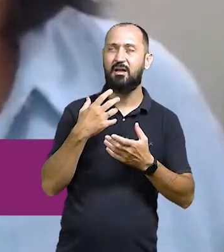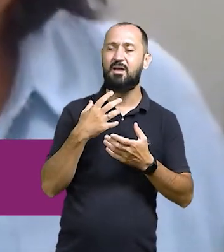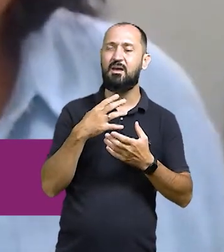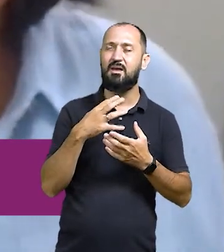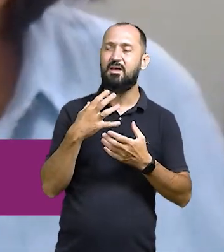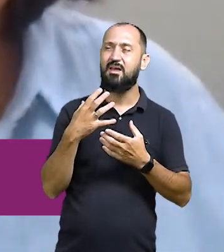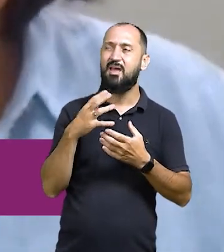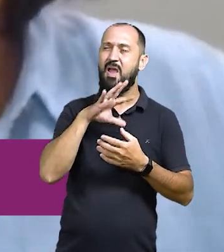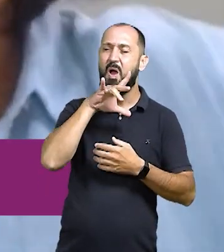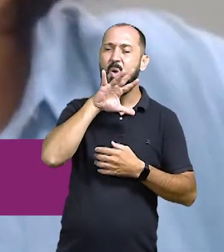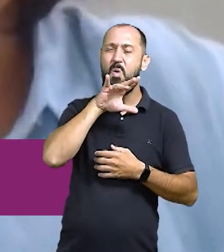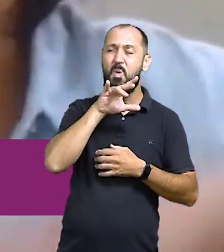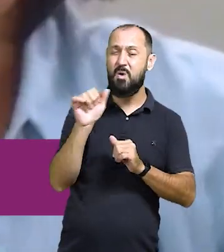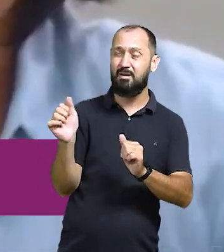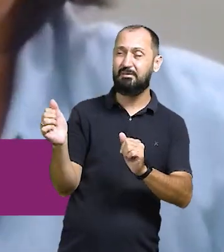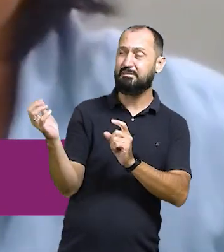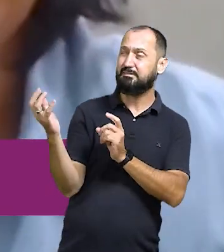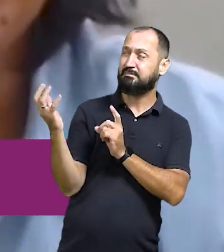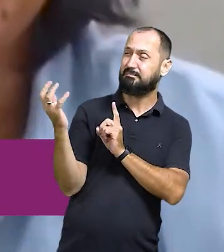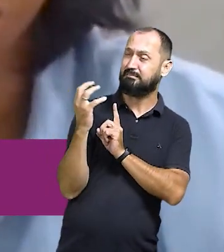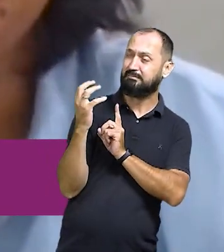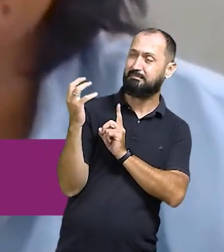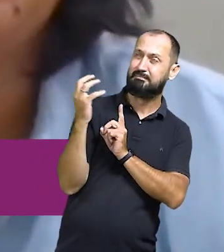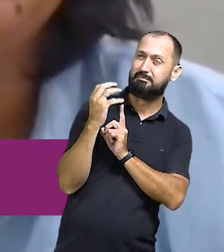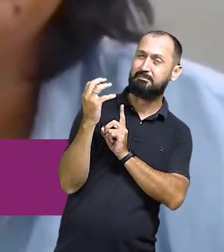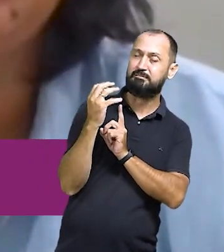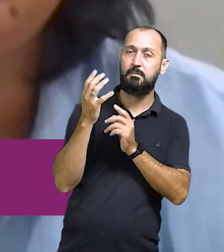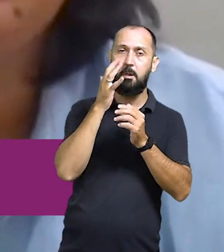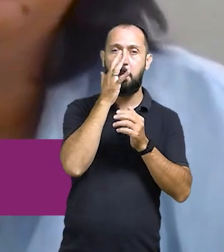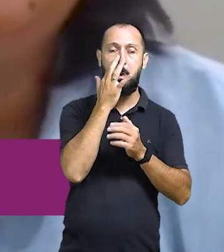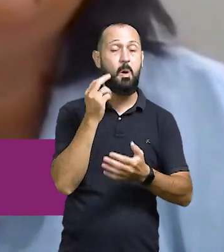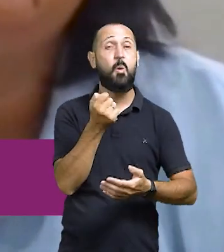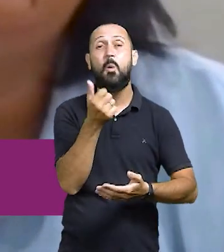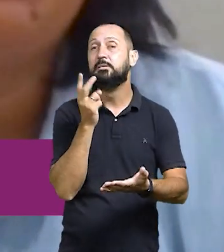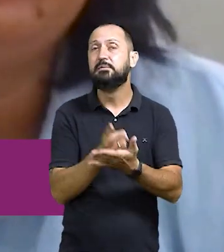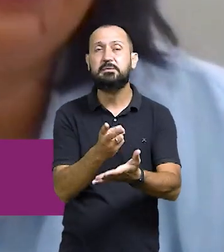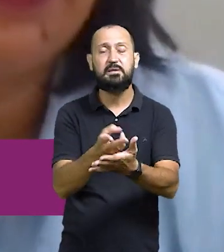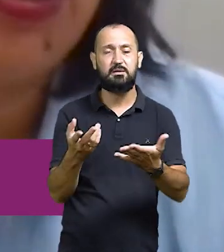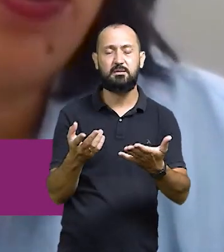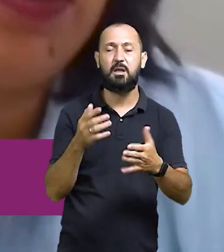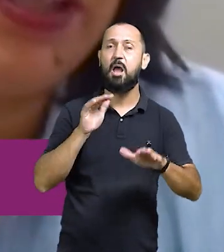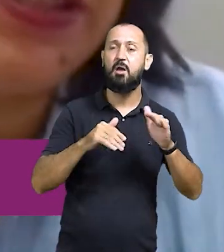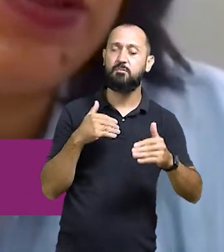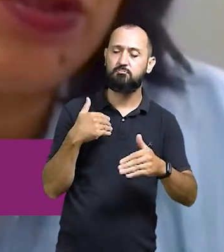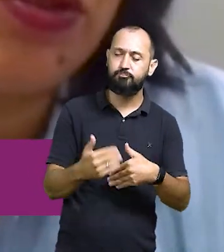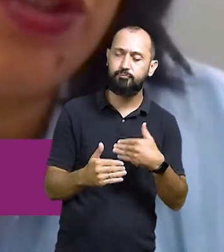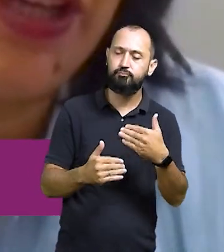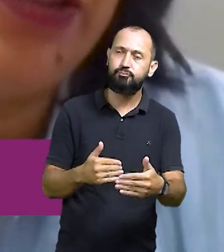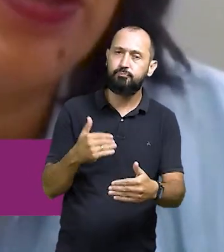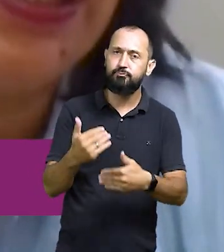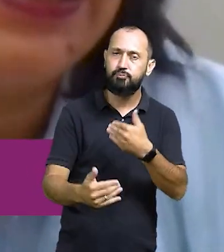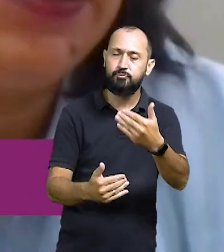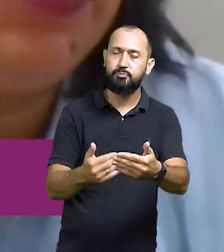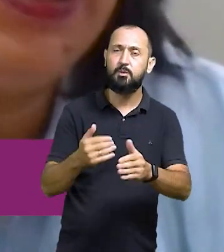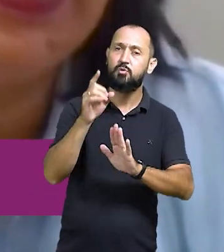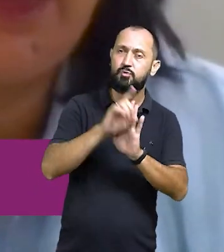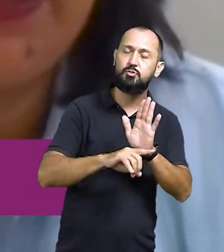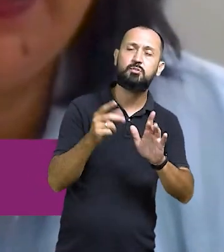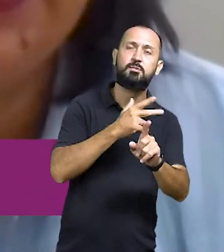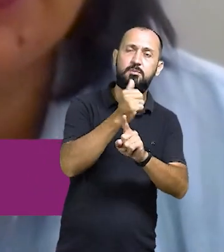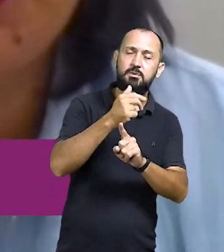e nós da subsecretaria, para pensar uma atividade grande no mês de março, que debata, né, participação